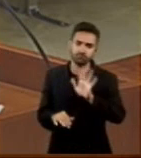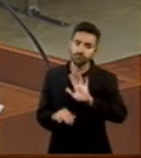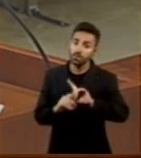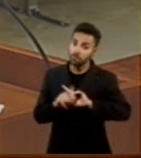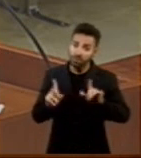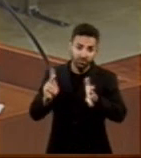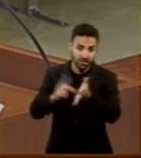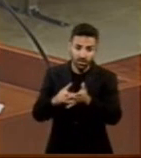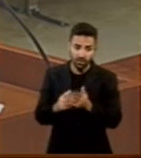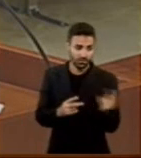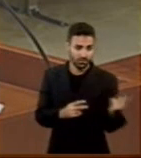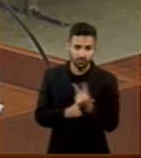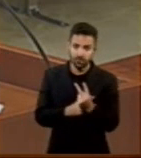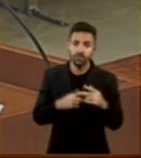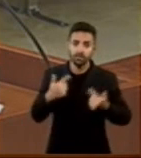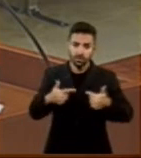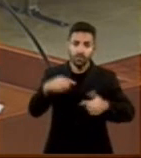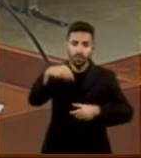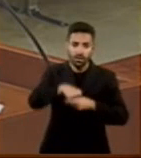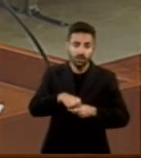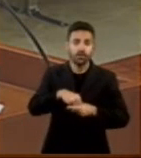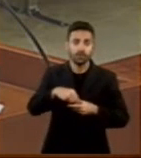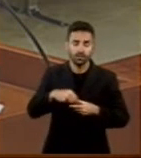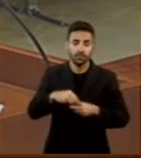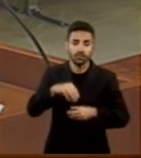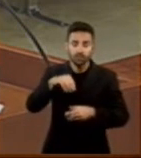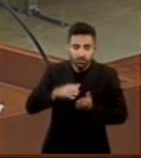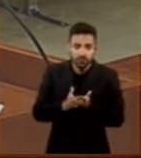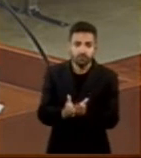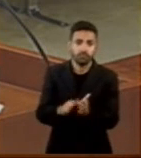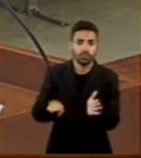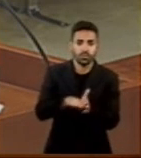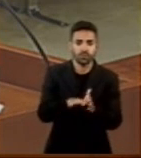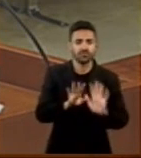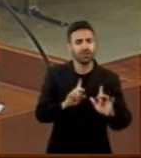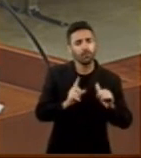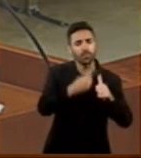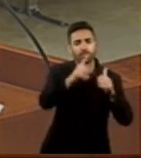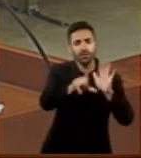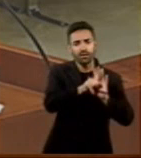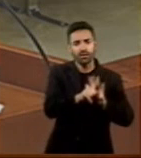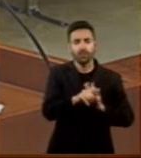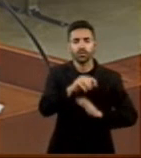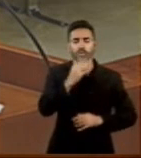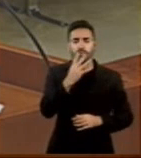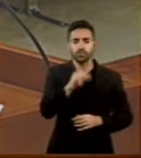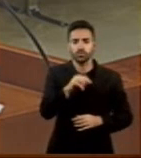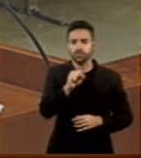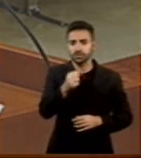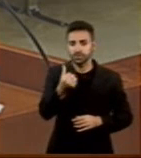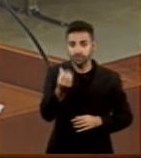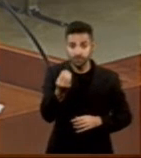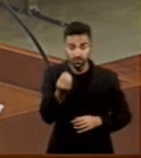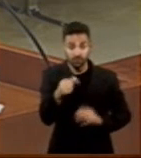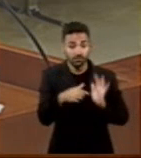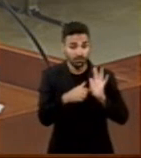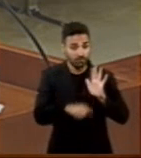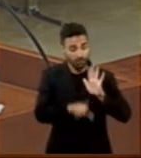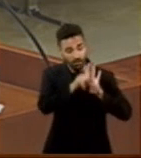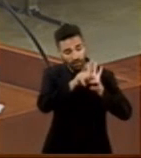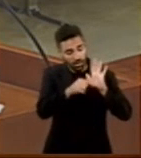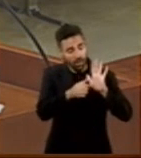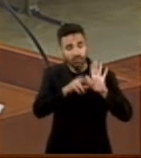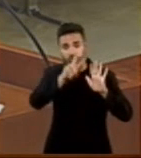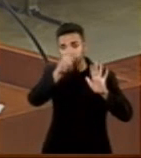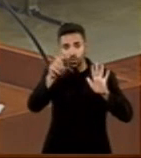são todos trabalhadores portuários, e isso desde a primeira lei, a Lei 4.860, que é uma lei que